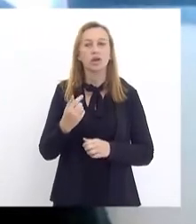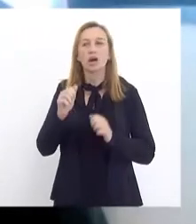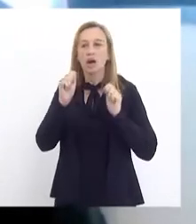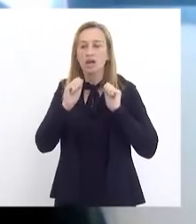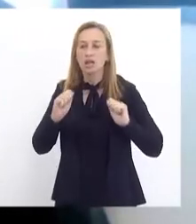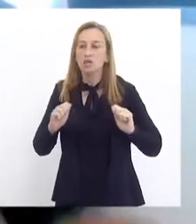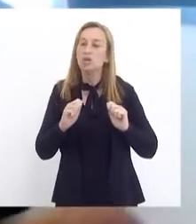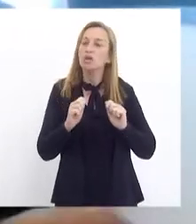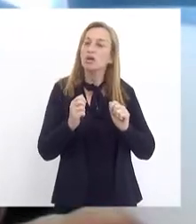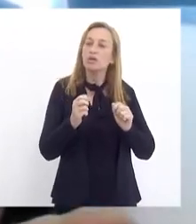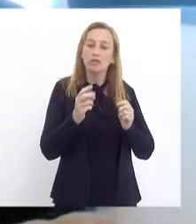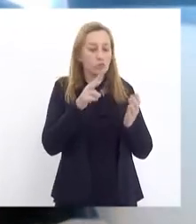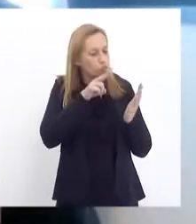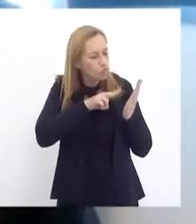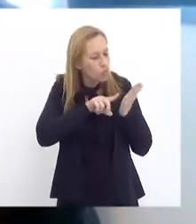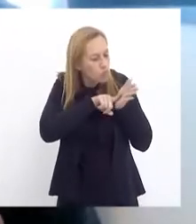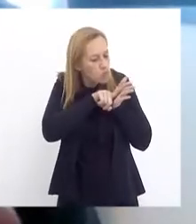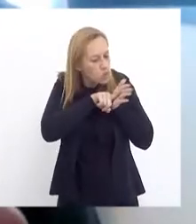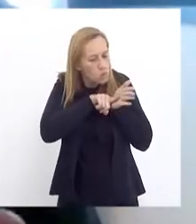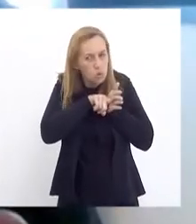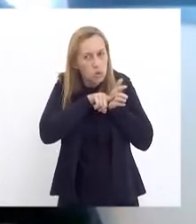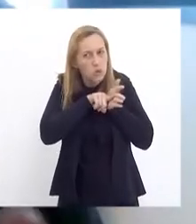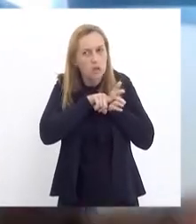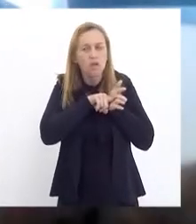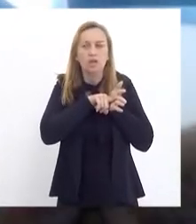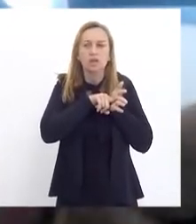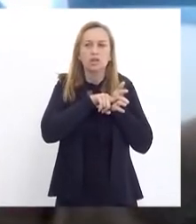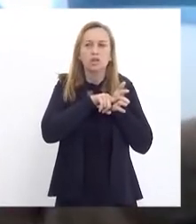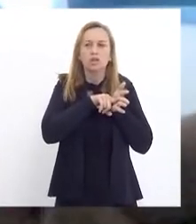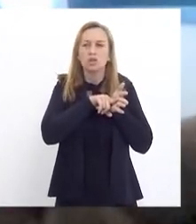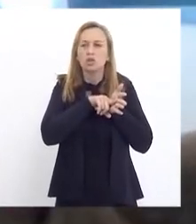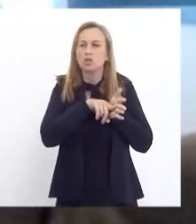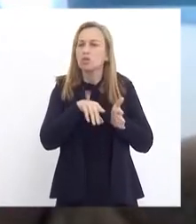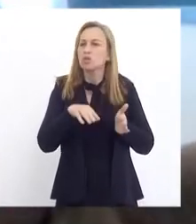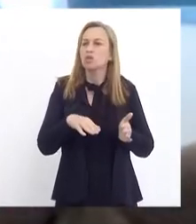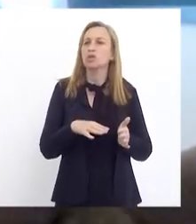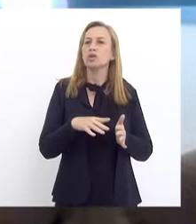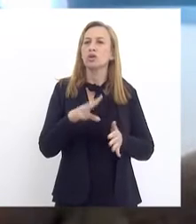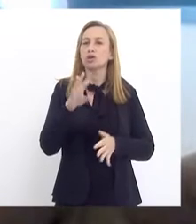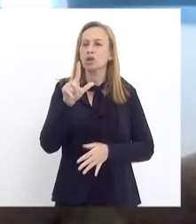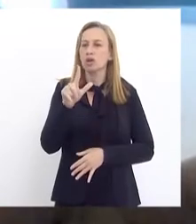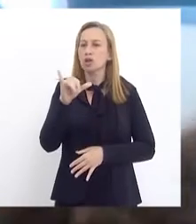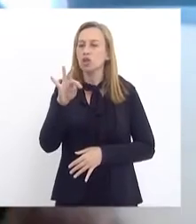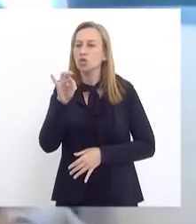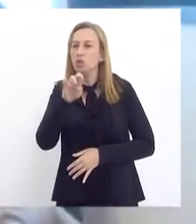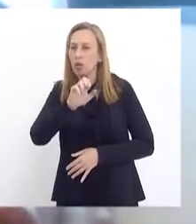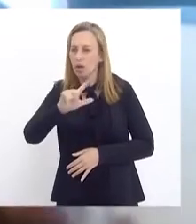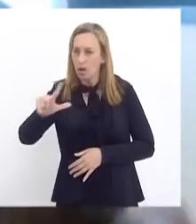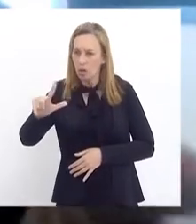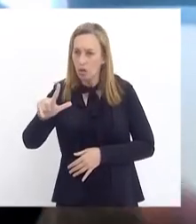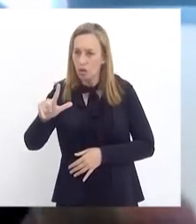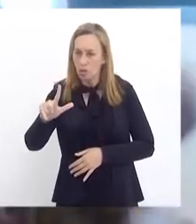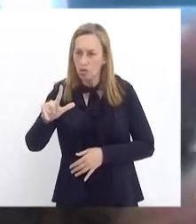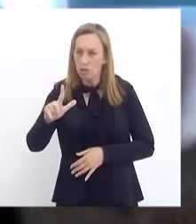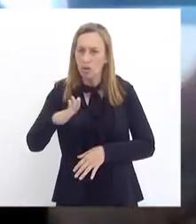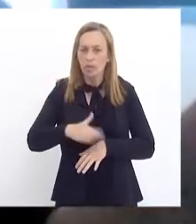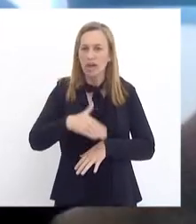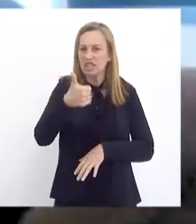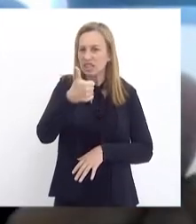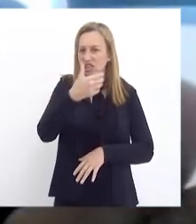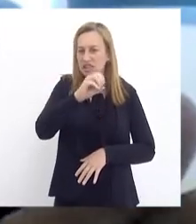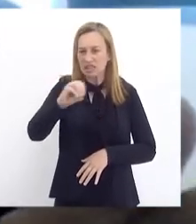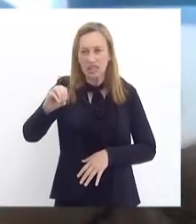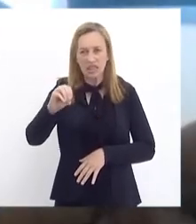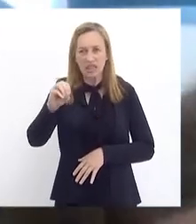um levantamento de todo o litoral de Angra, né, mais de 100 quilômetros,